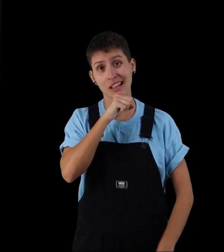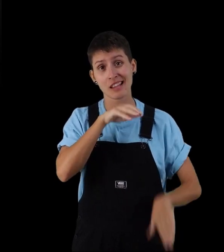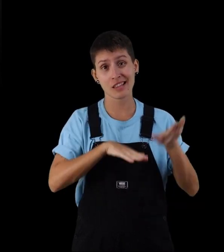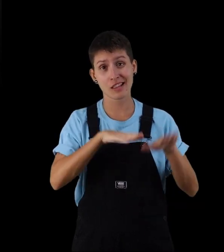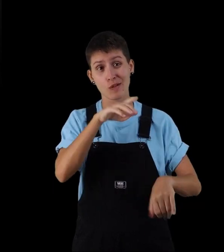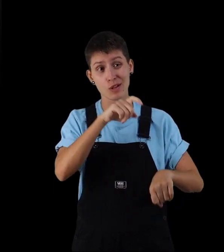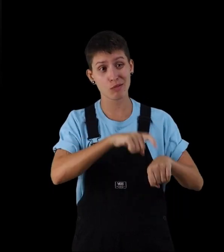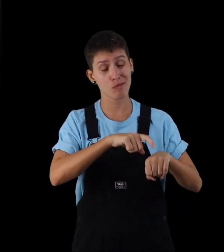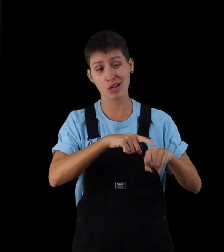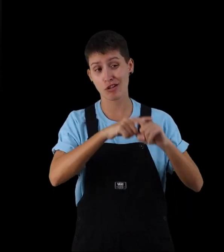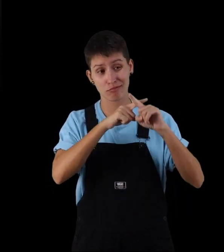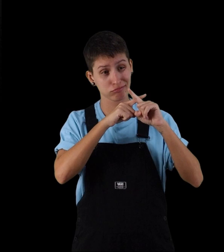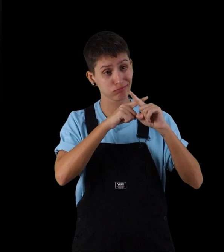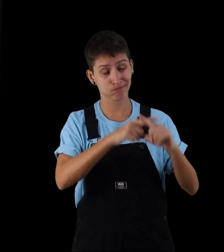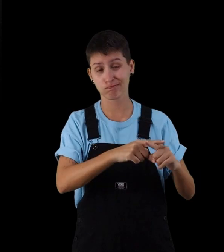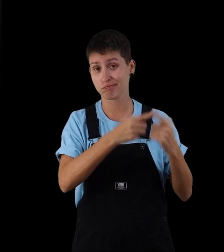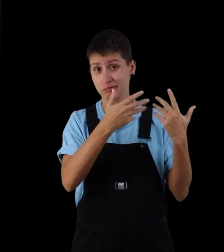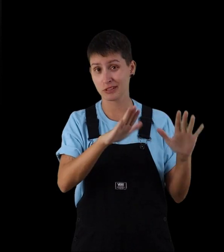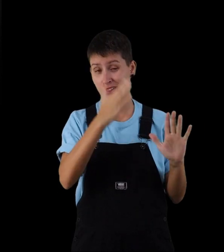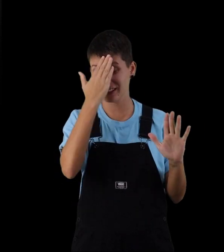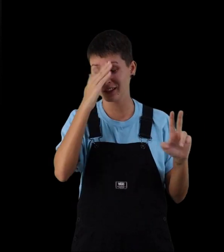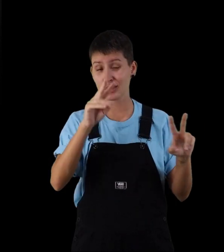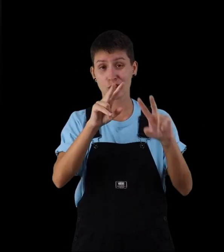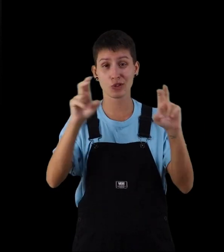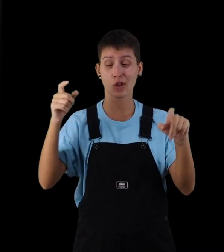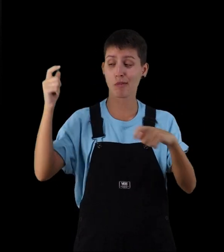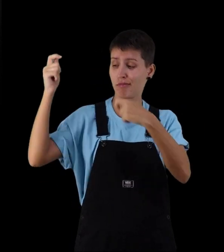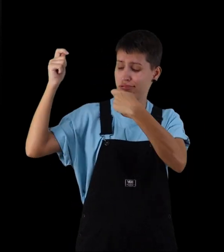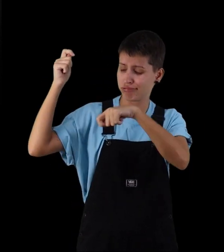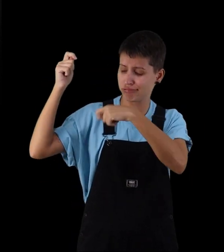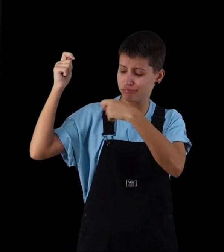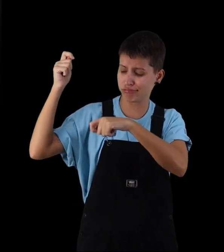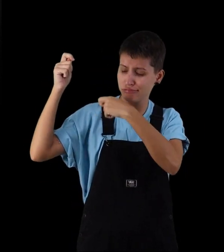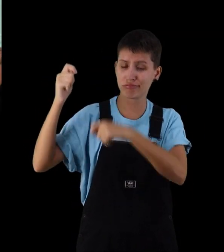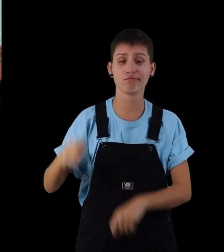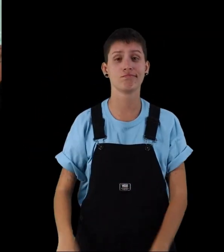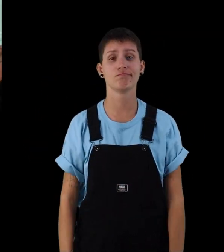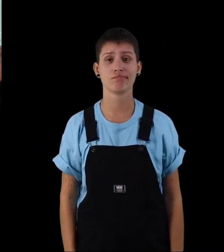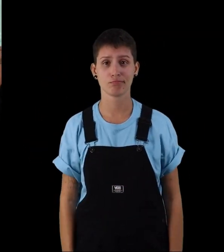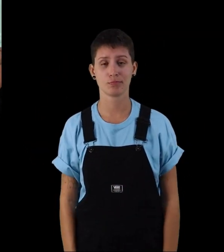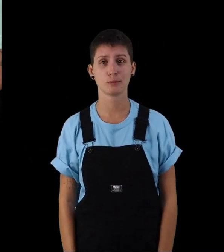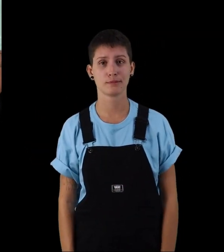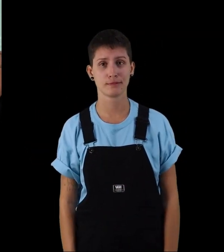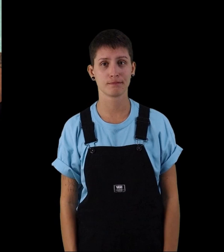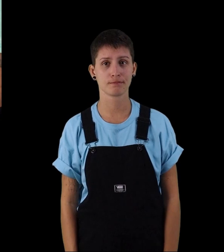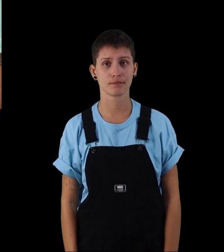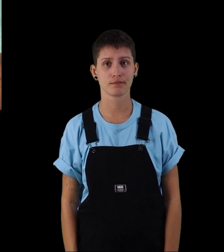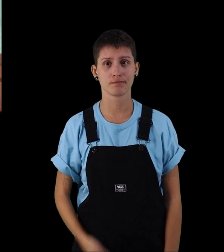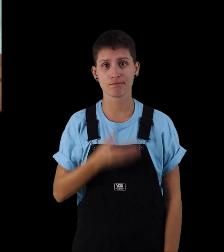Podia aquele ter sido o momento de nunca mais querer saber de violino.